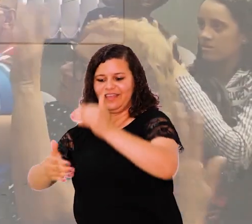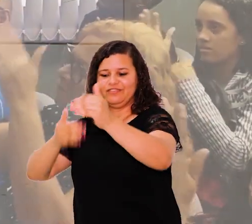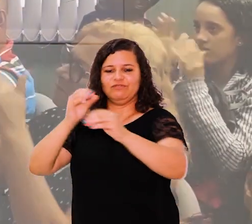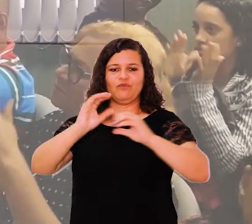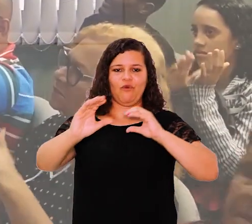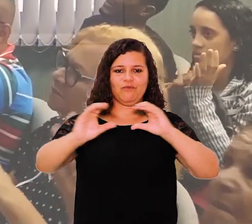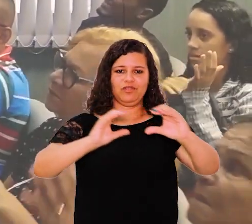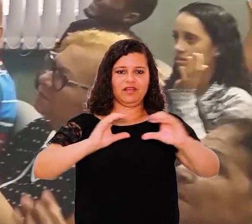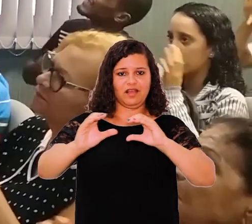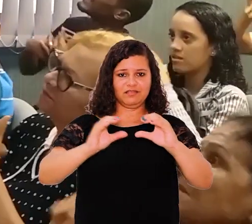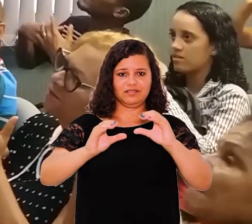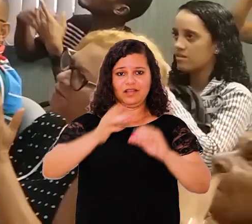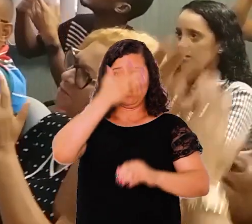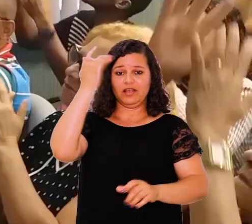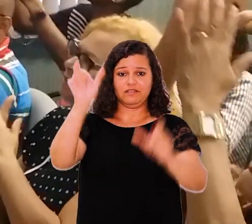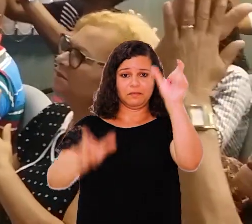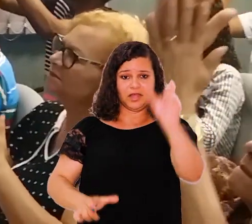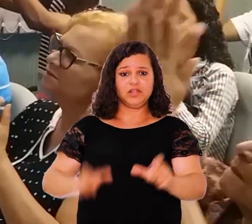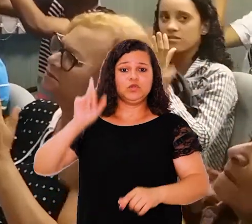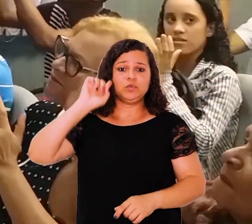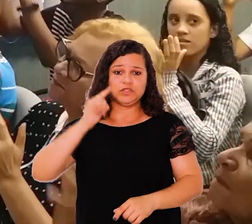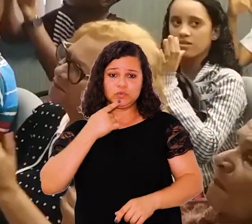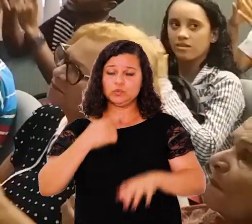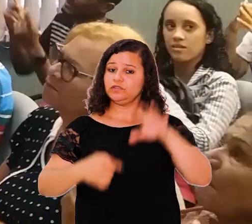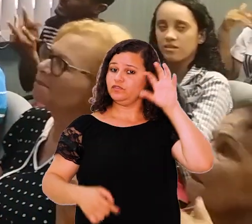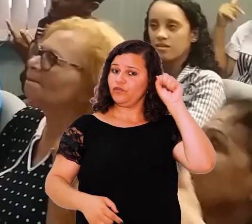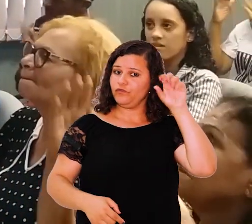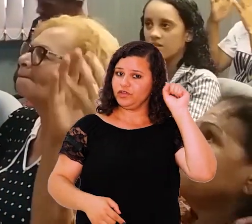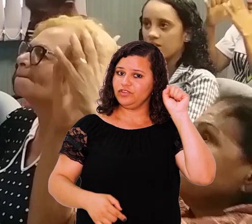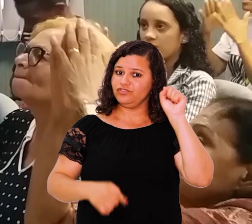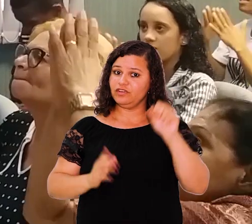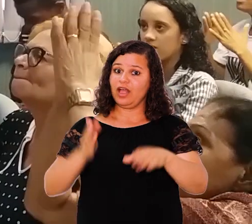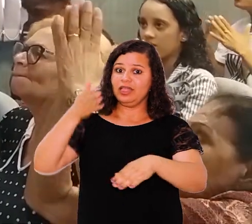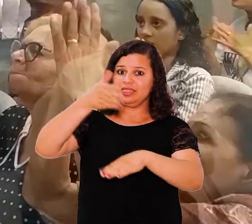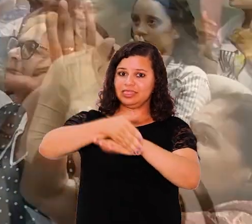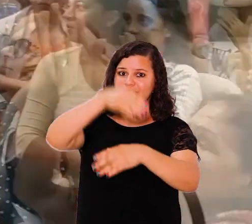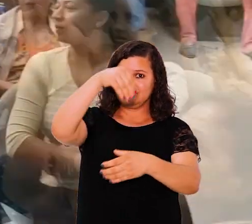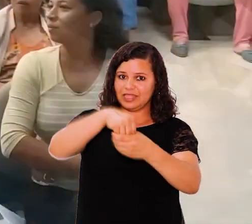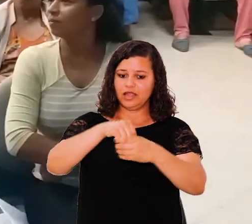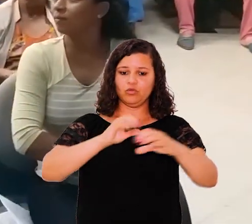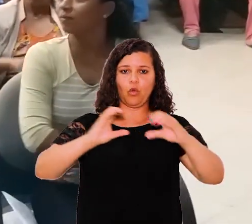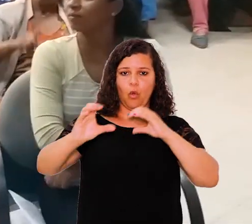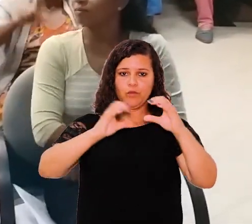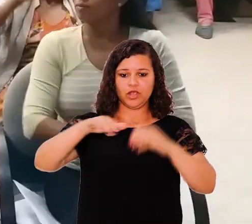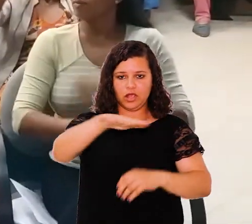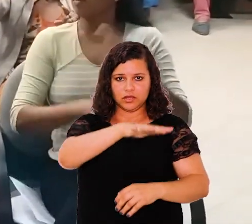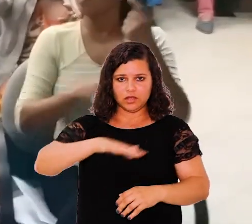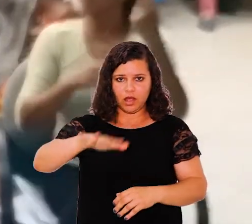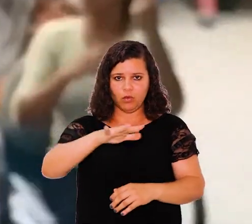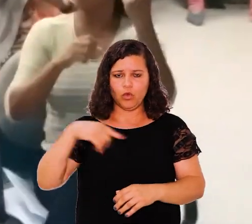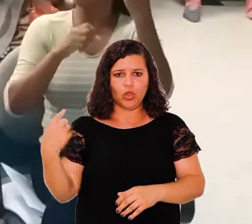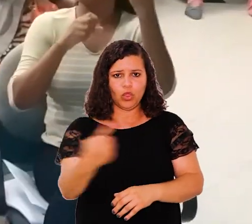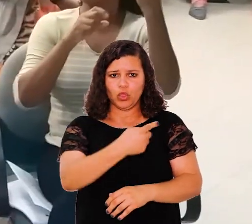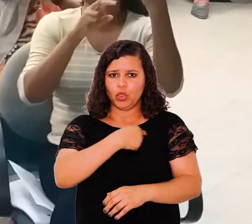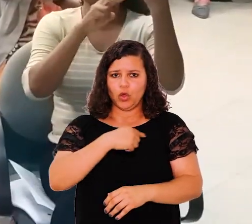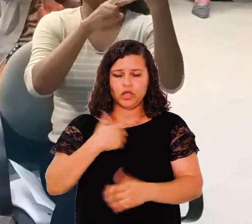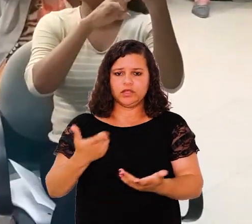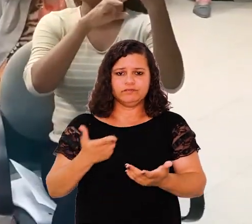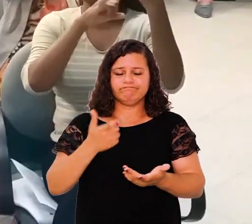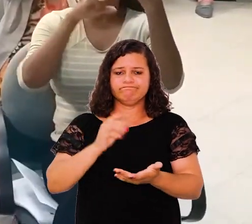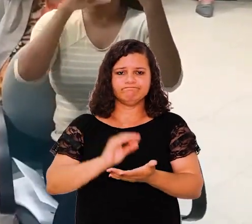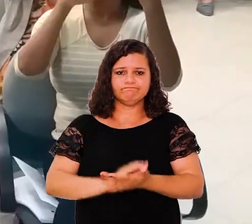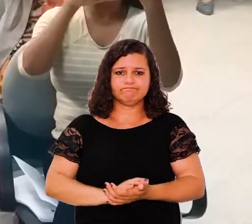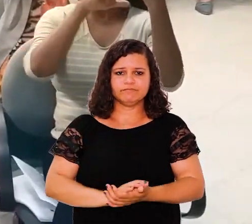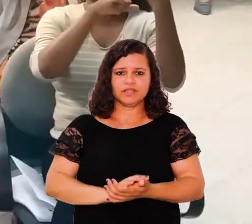de comunicação entre as pessoas surdas e ouvintes. Dentro do meio da comunicação, a gente não